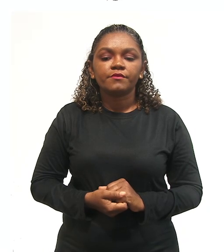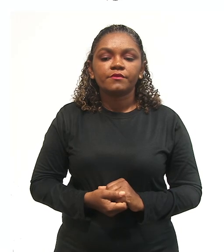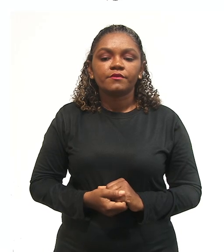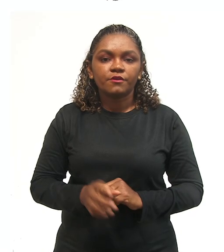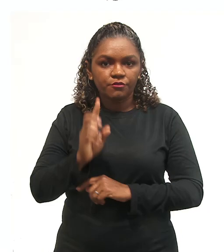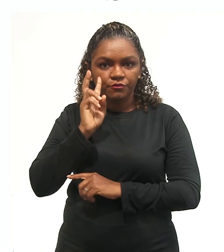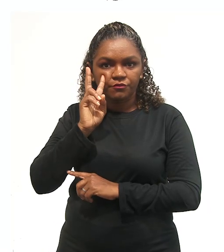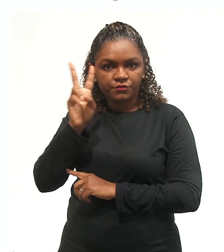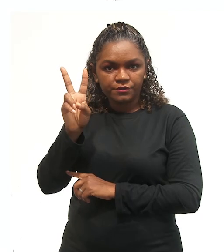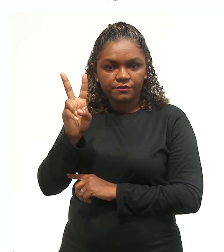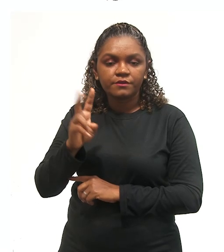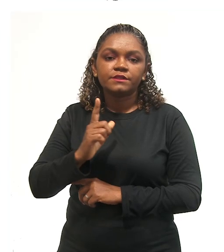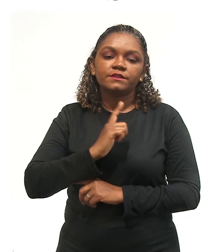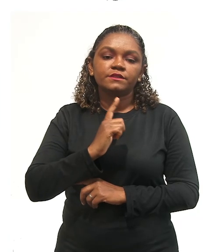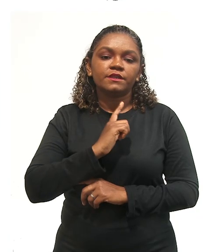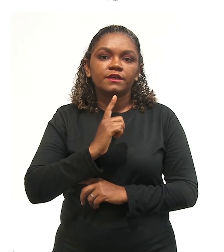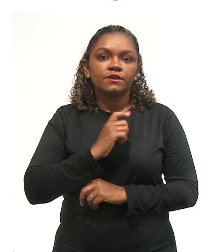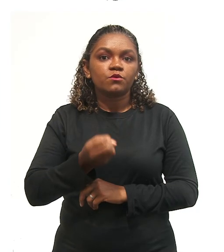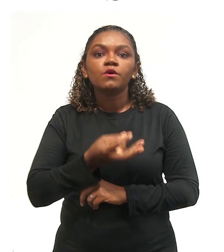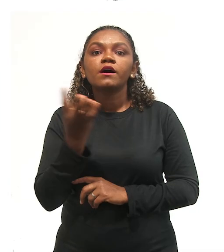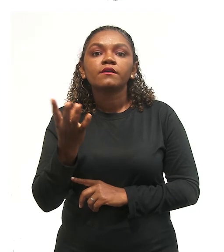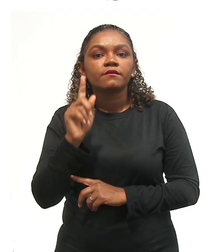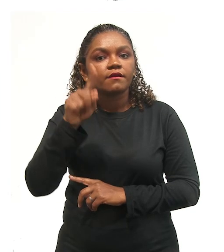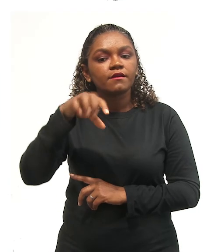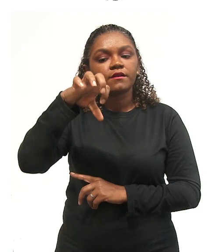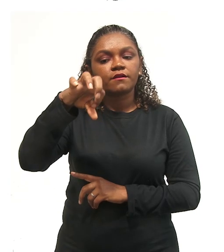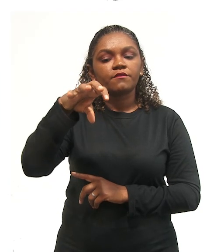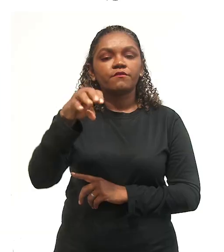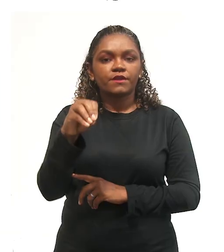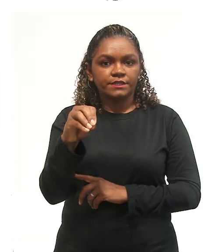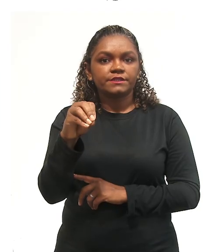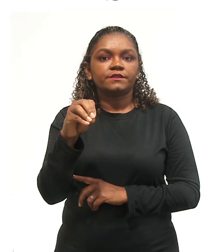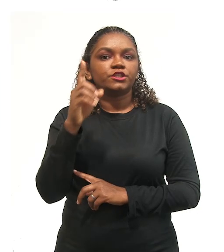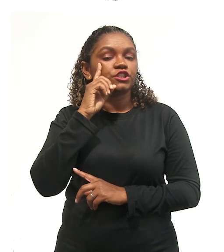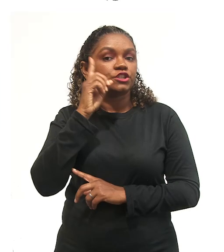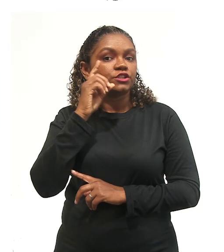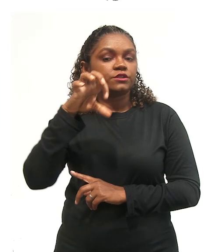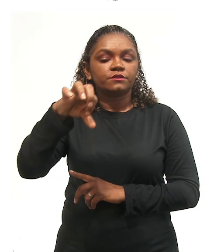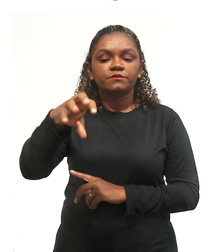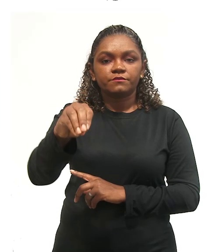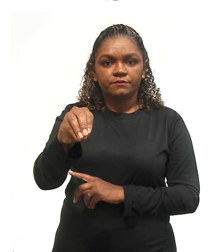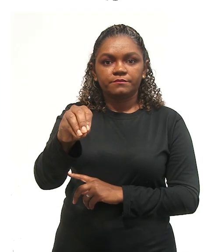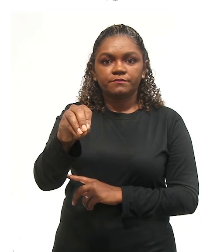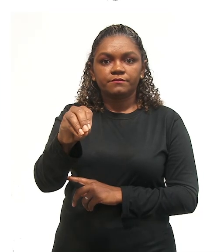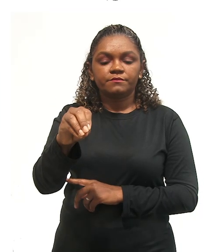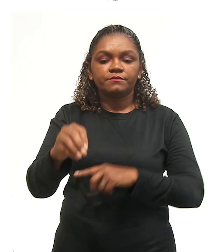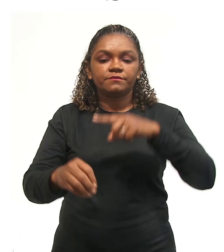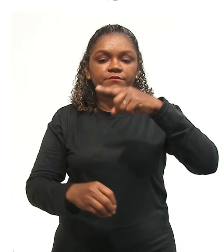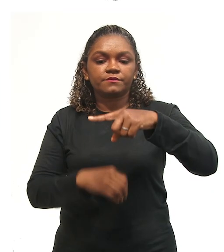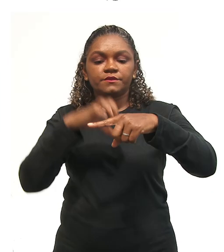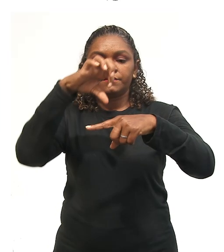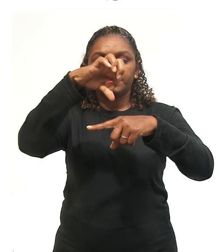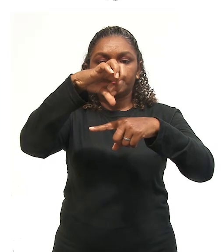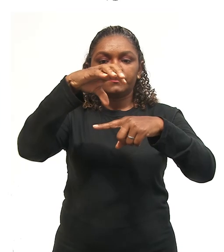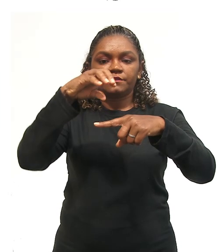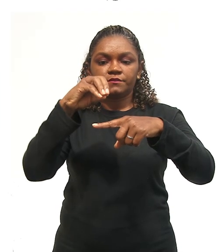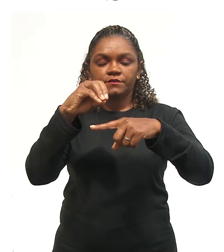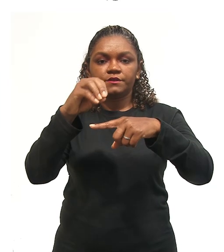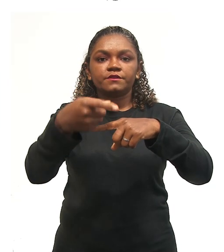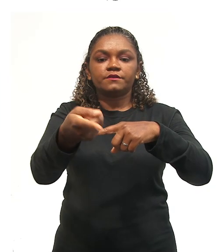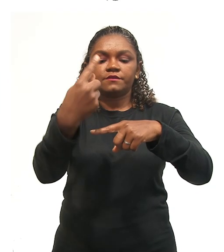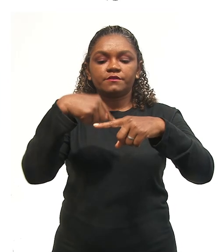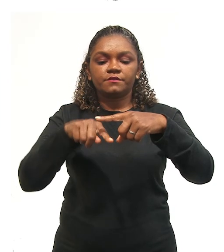Então, como ele deu aqui a quantidade de dias, eu vou pegar 90 dias sobre